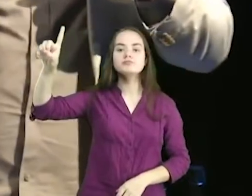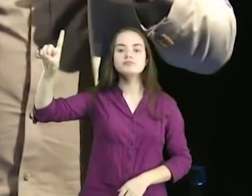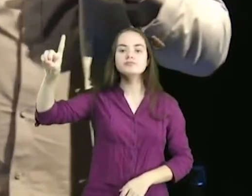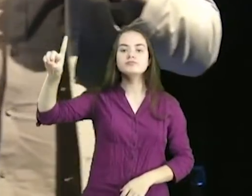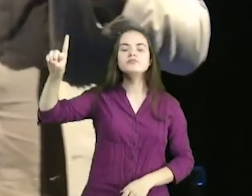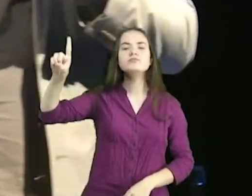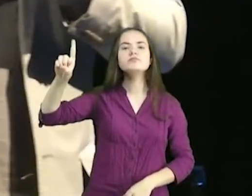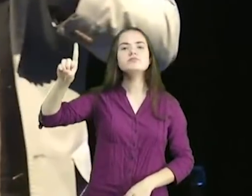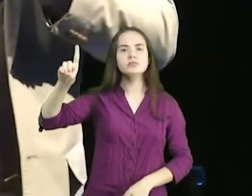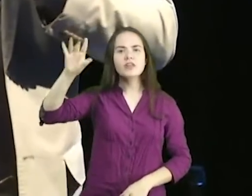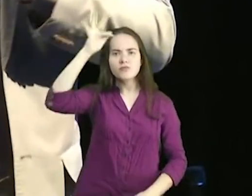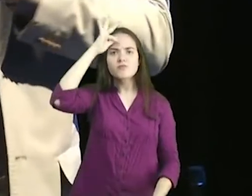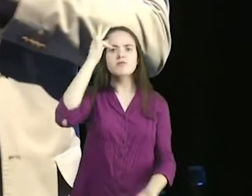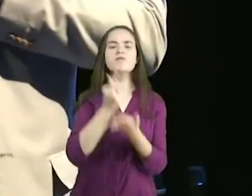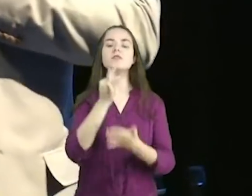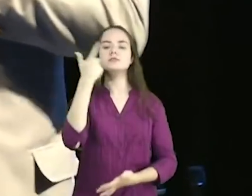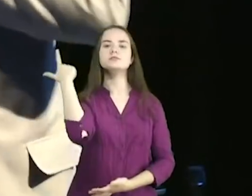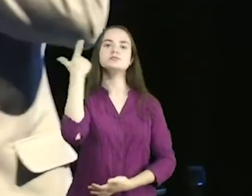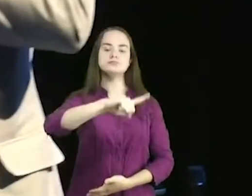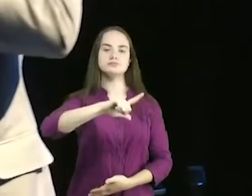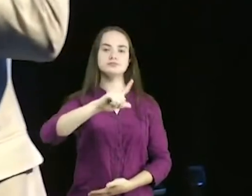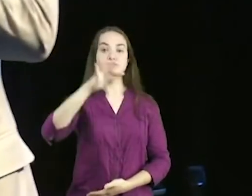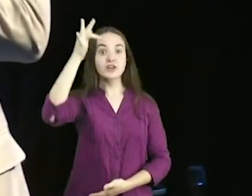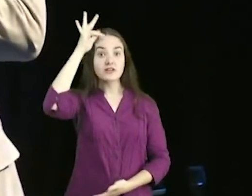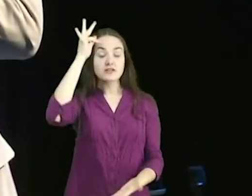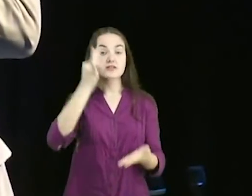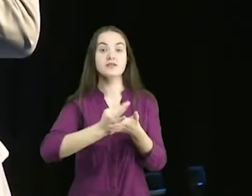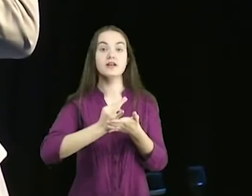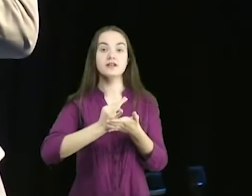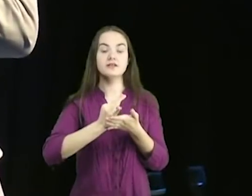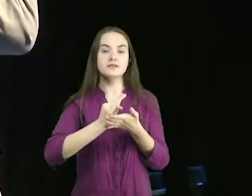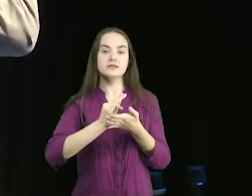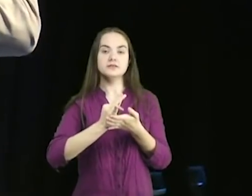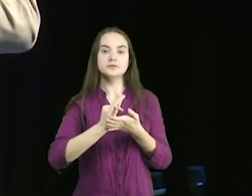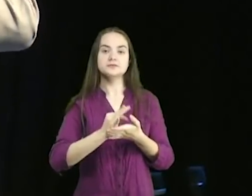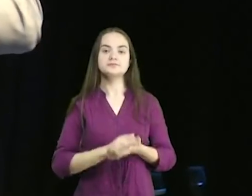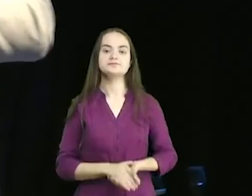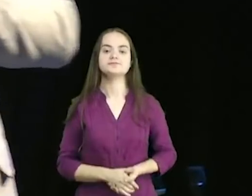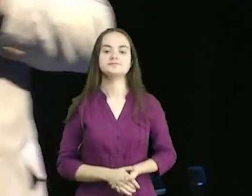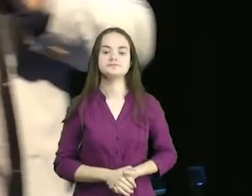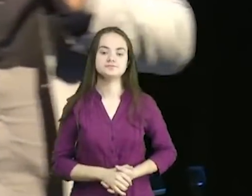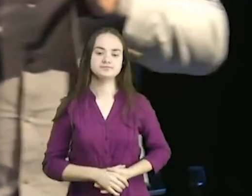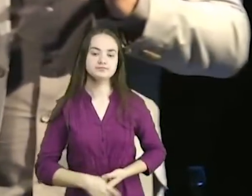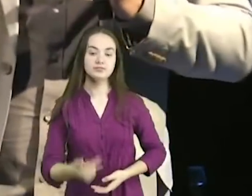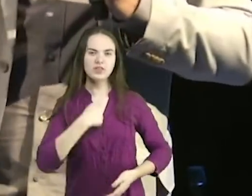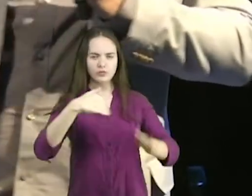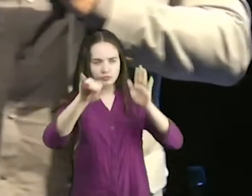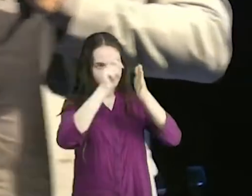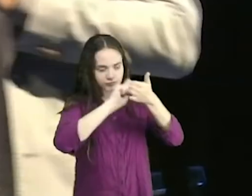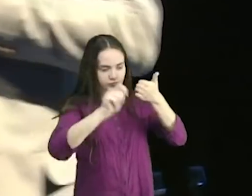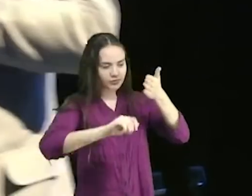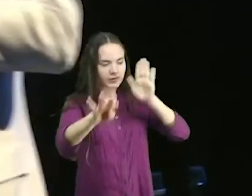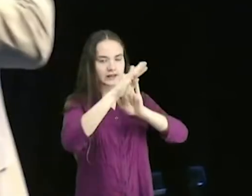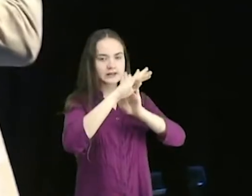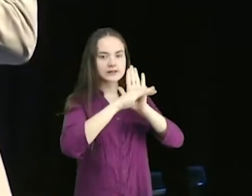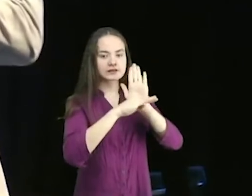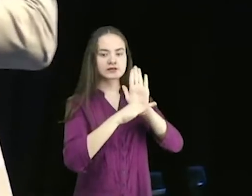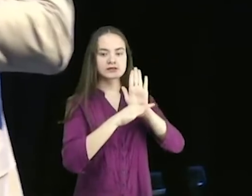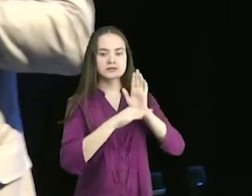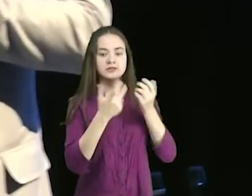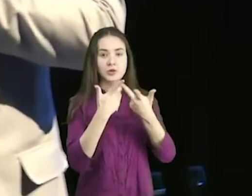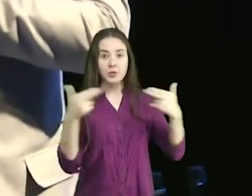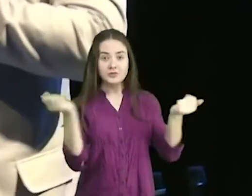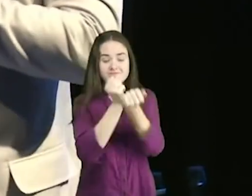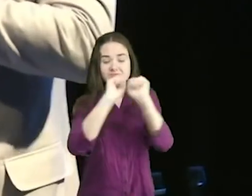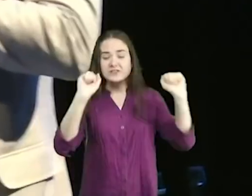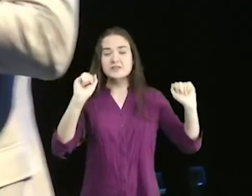a fé. A fé é que vai te levar para onde você quer ir. Eu estou fazendo lista de impossíveis da minha vida para